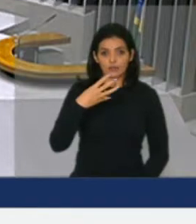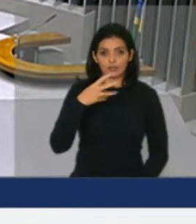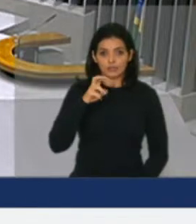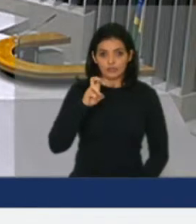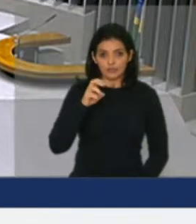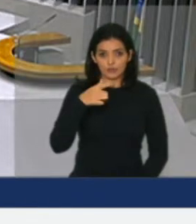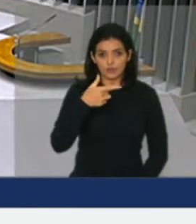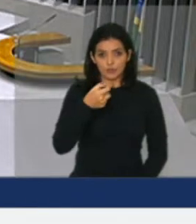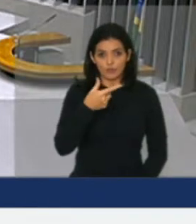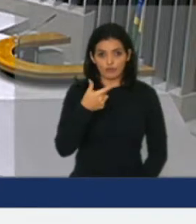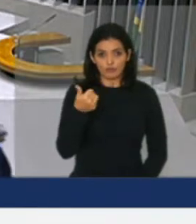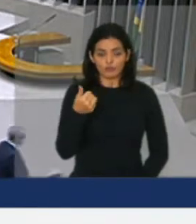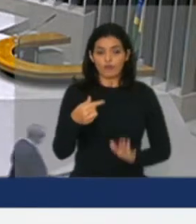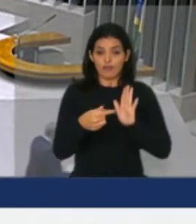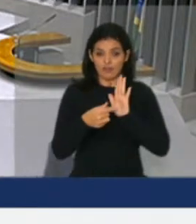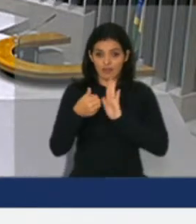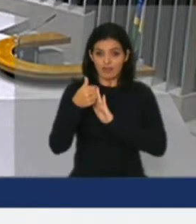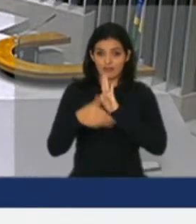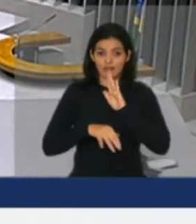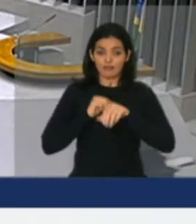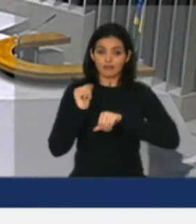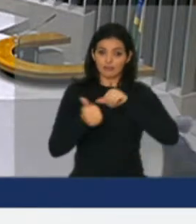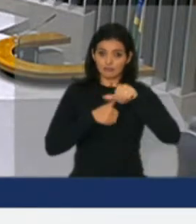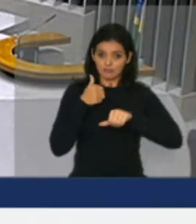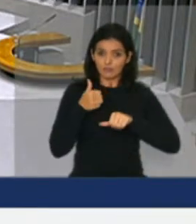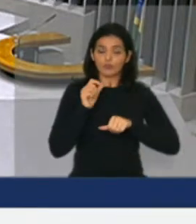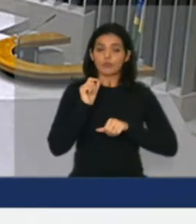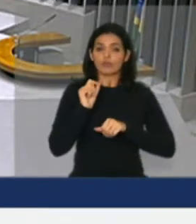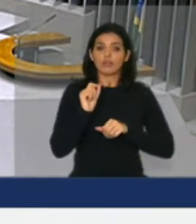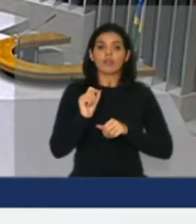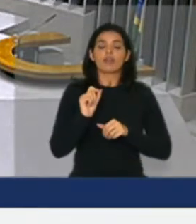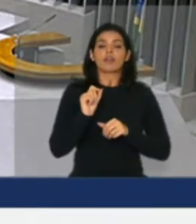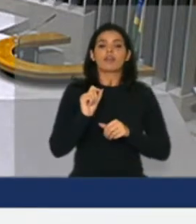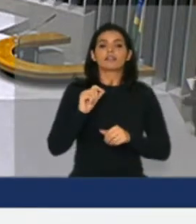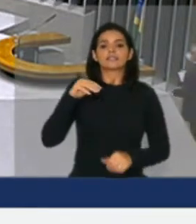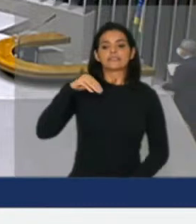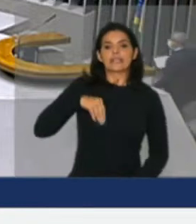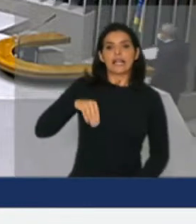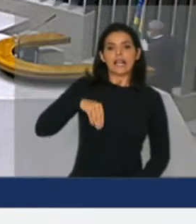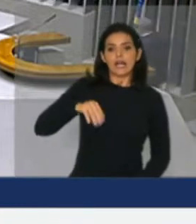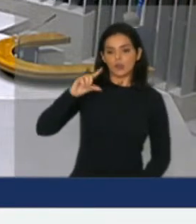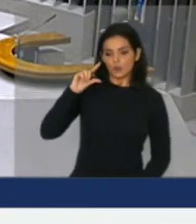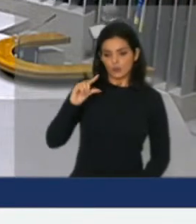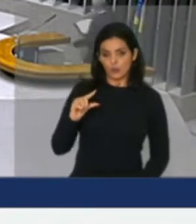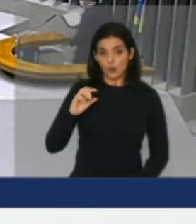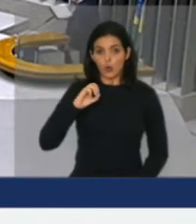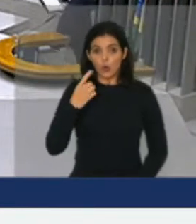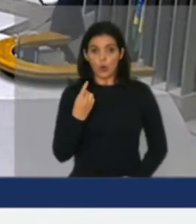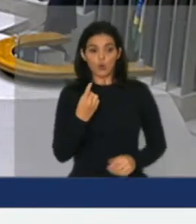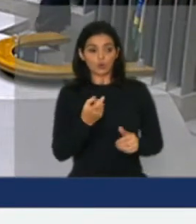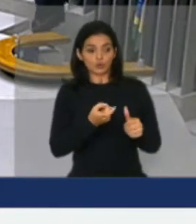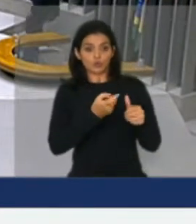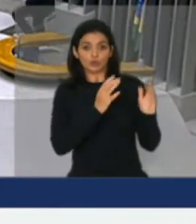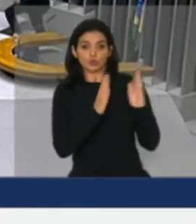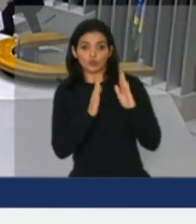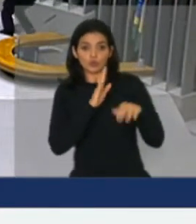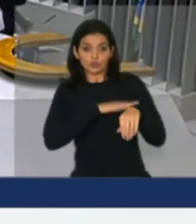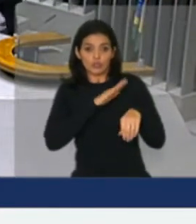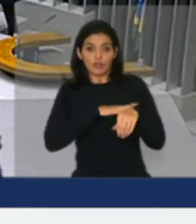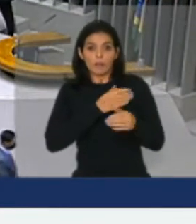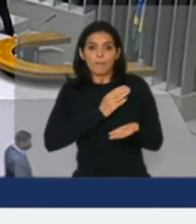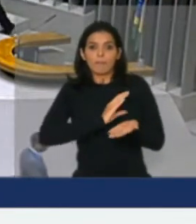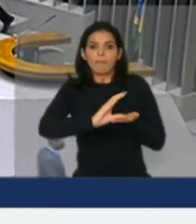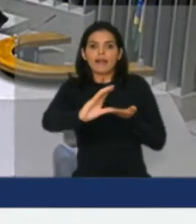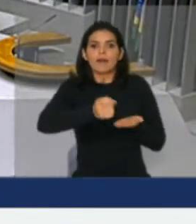2021, que renova o programa de redução ou suspensão de salários e jornada de trabalho com o pagamento de benefício emergencial